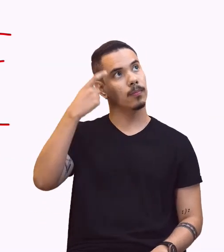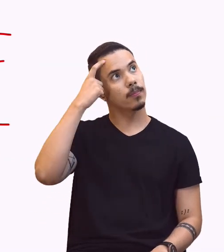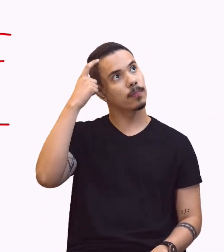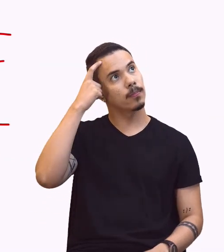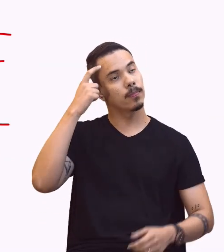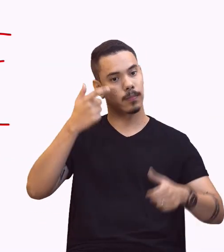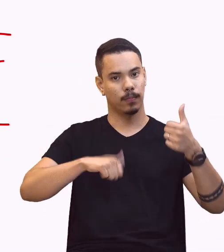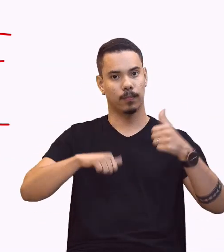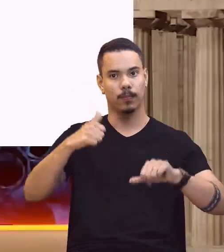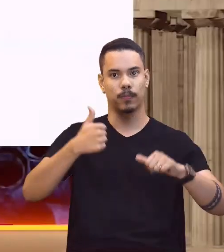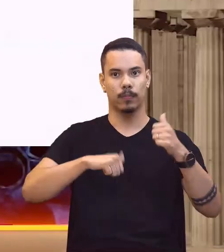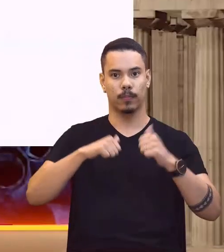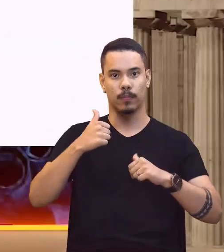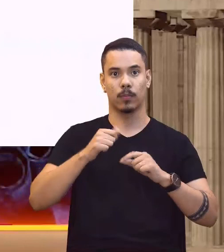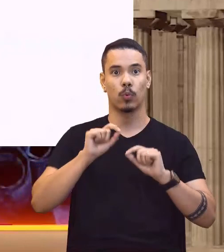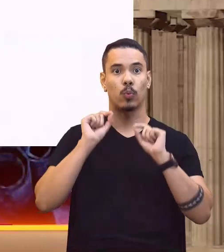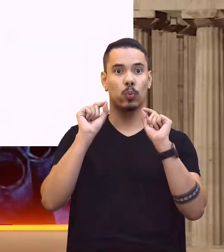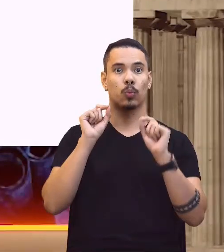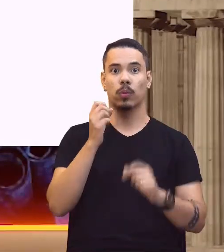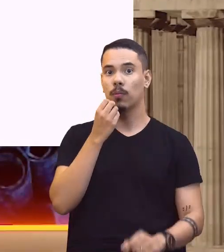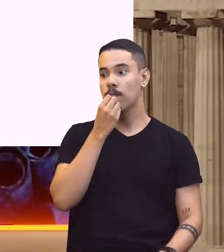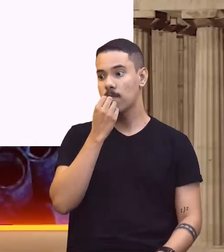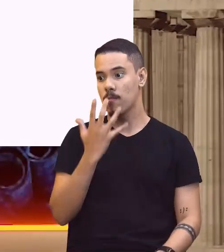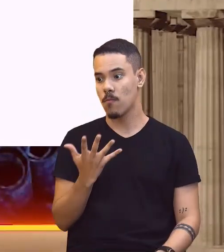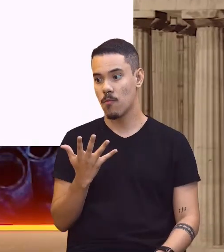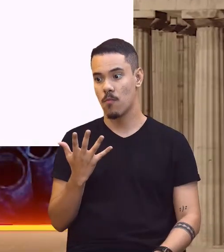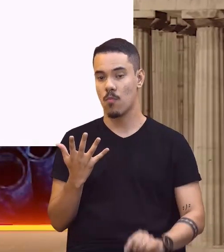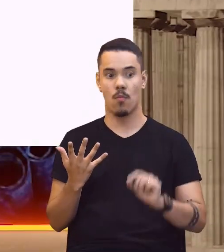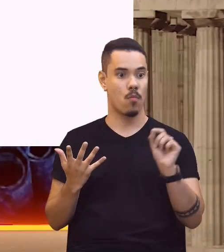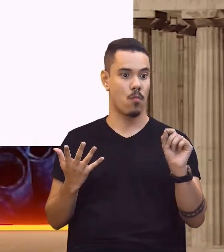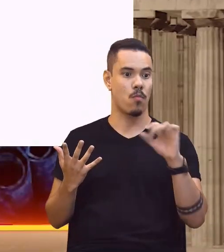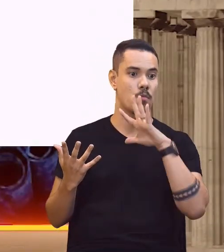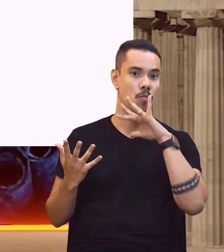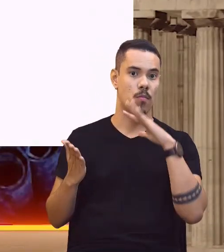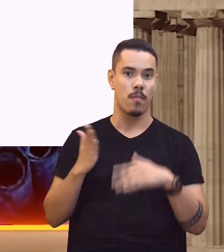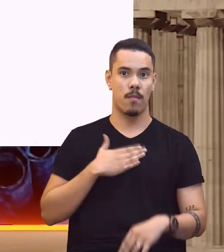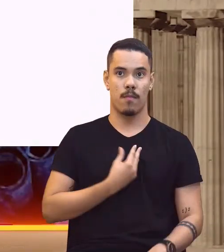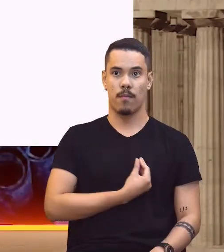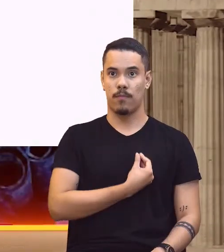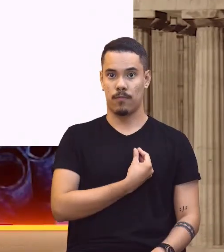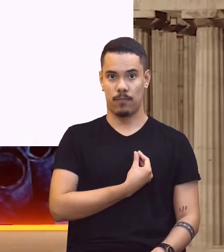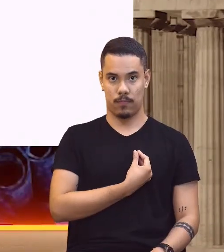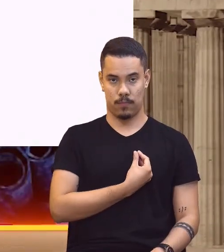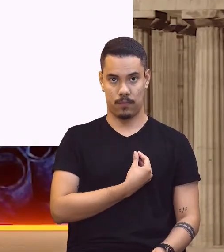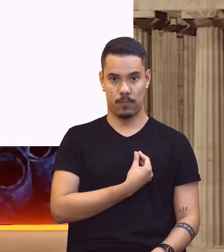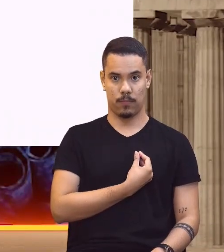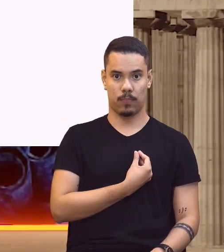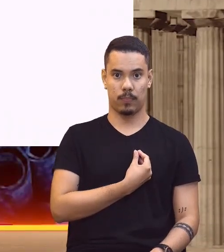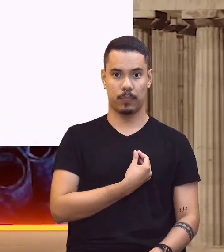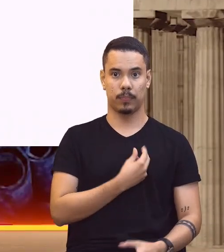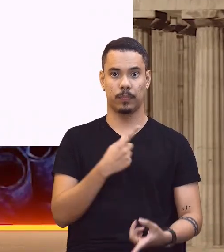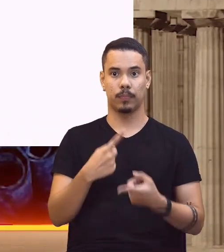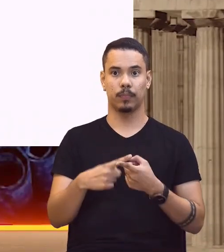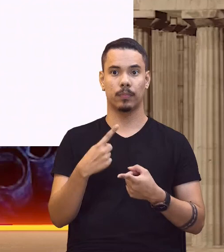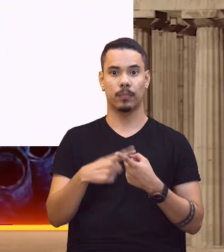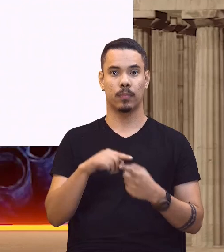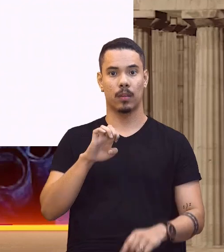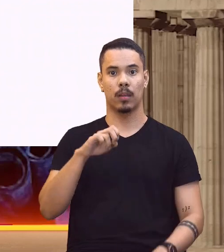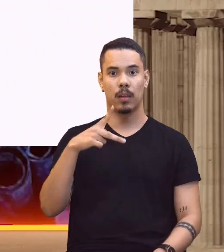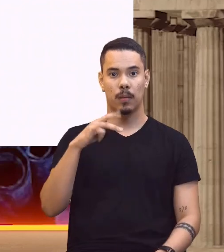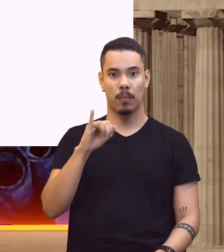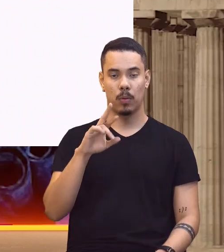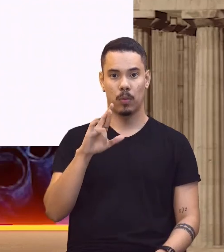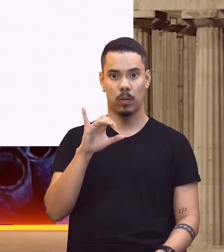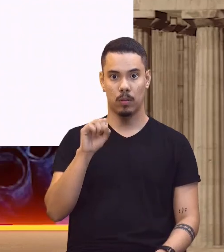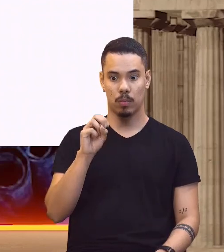analisar. O que é bom e o que é ruim para a minha vida? Porque o epicurismo ele parte desse